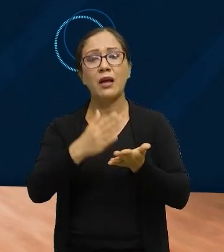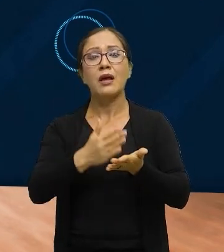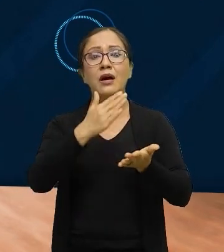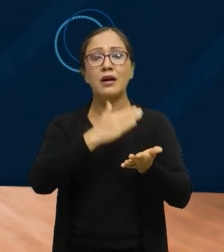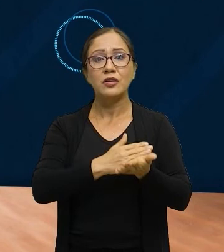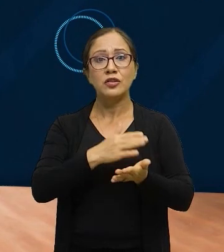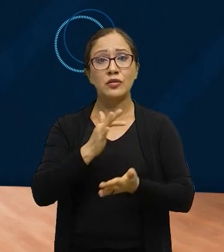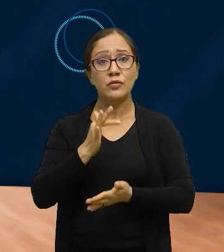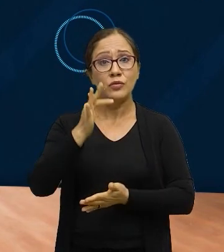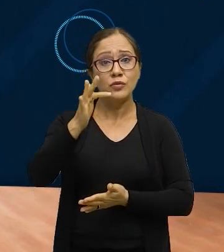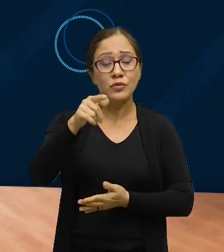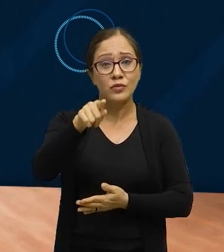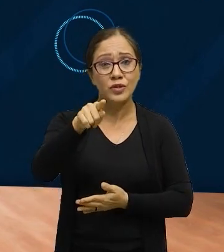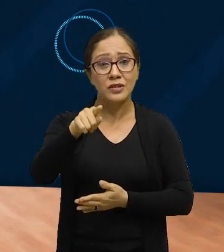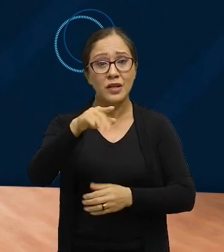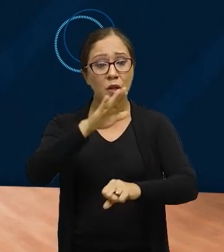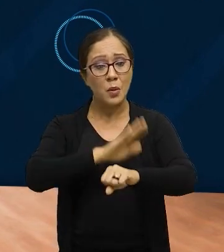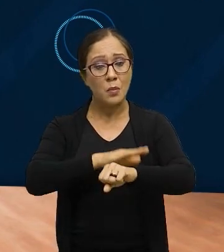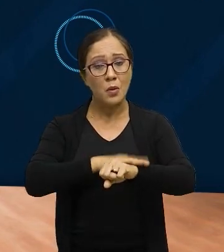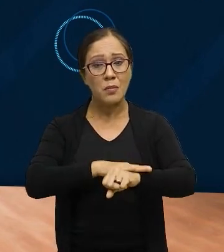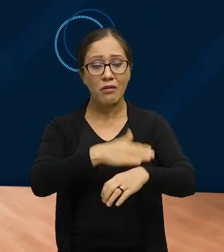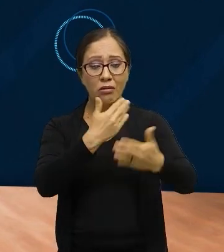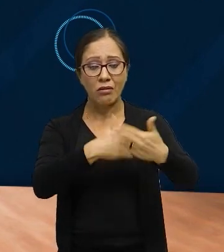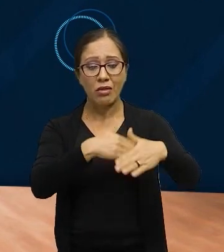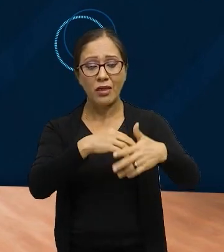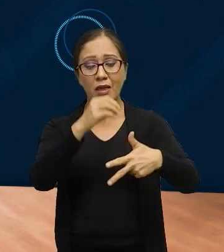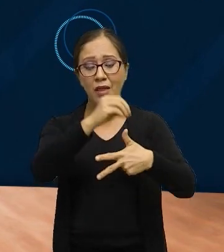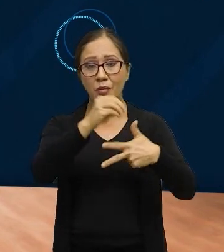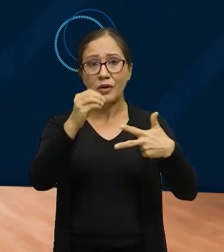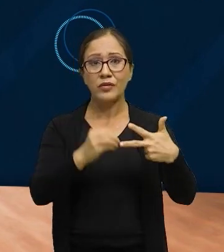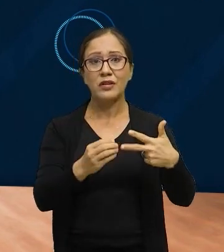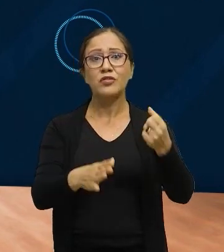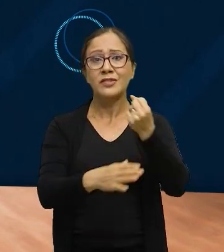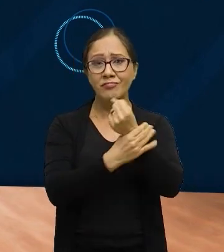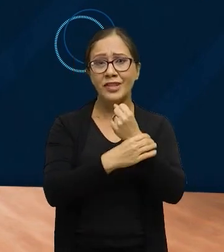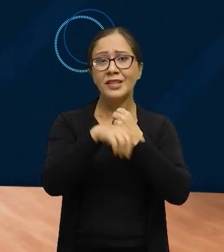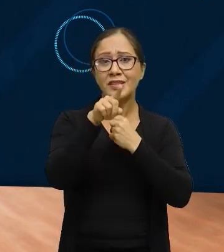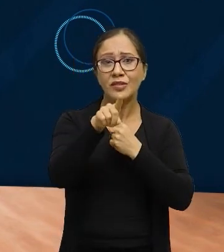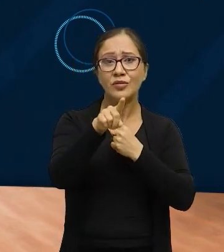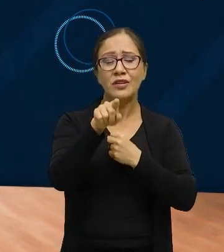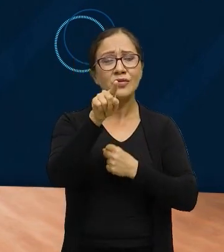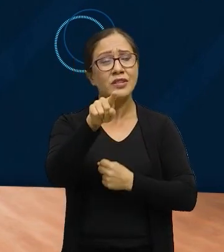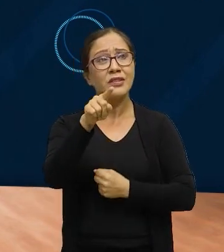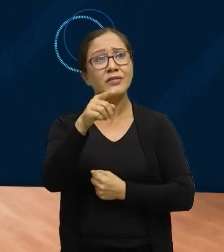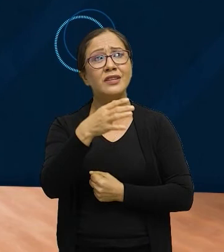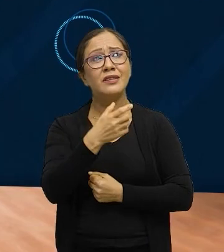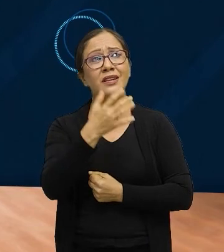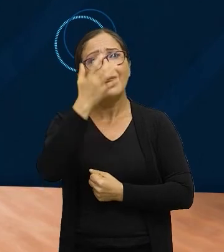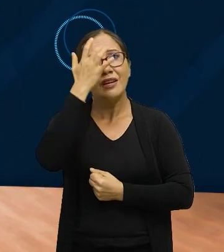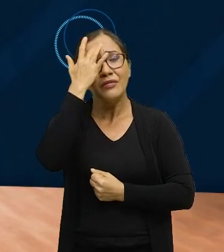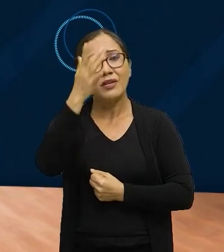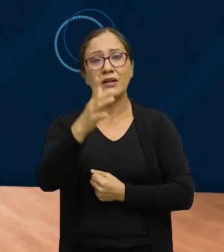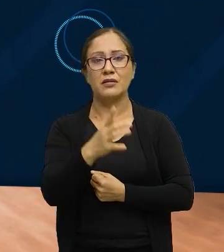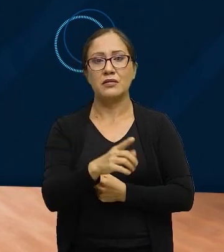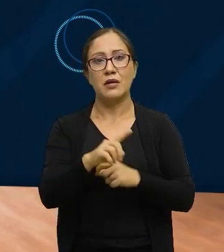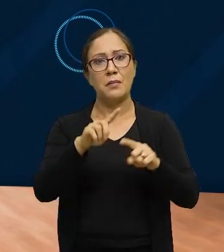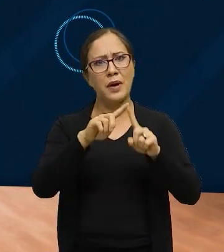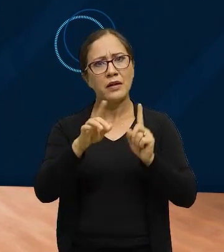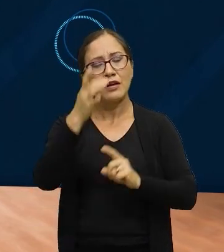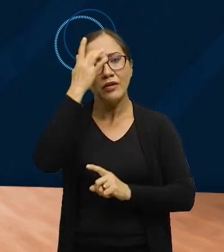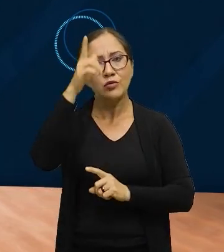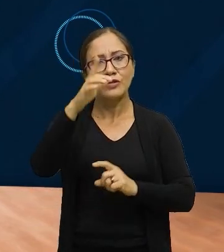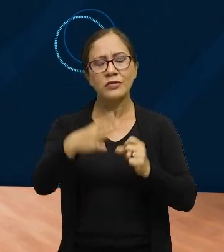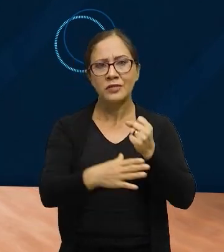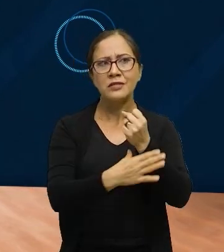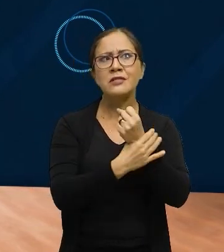vá para a prova de uma forma bem segura, porque você vai ver que é muito fácil, mas é fácil quando você está seguro, quando